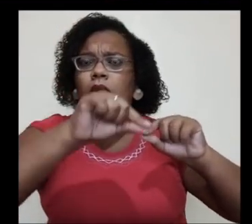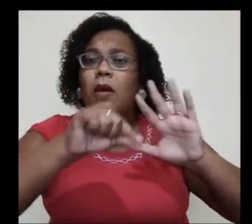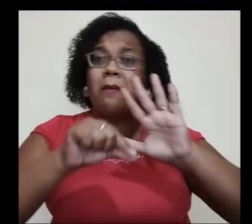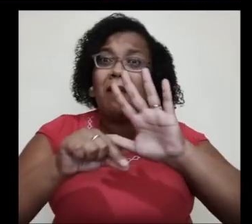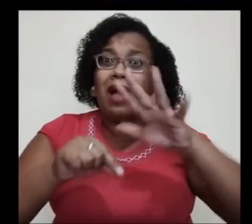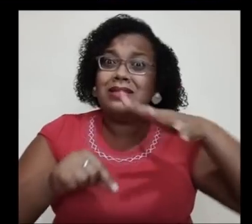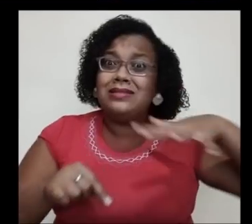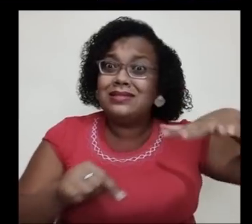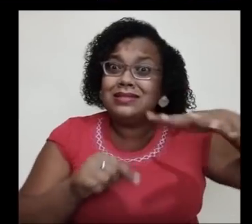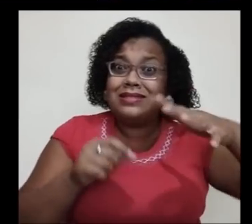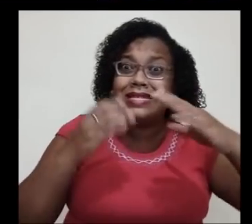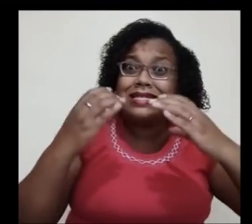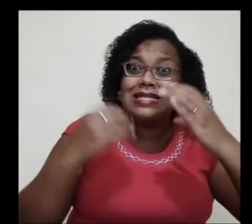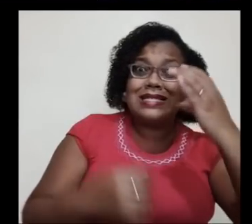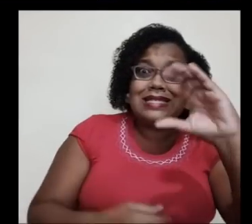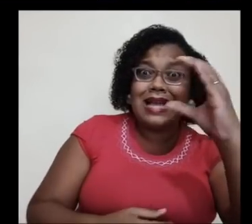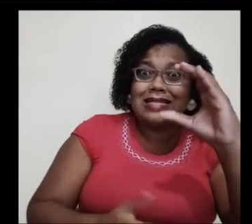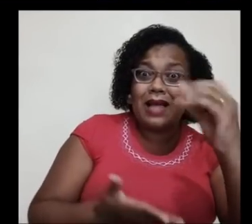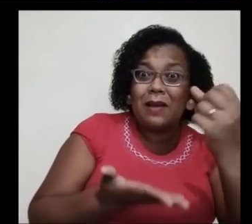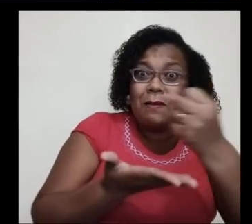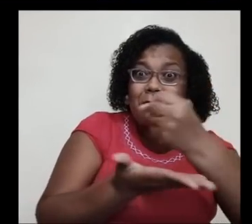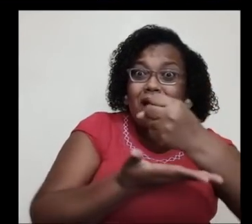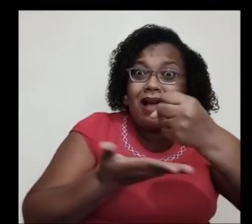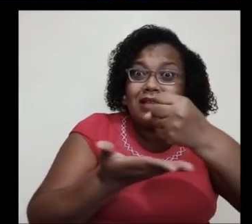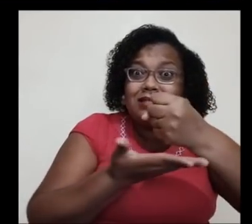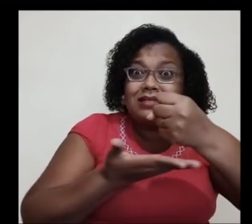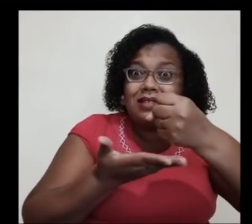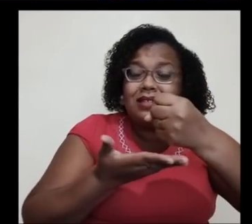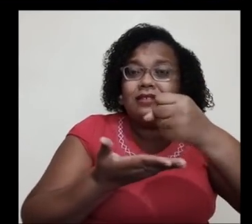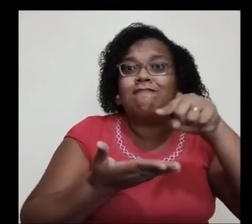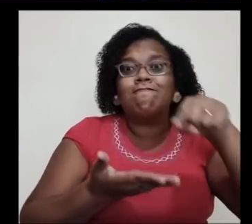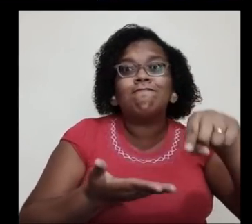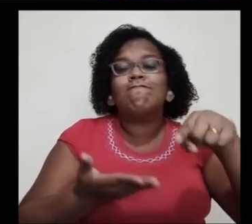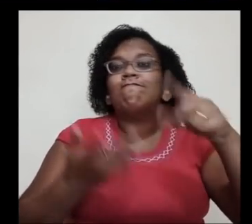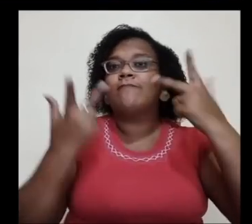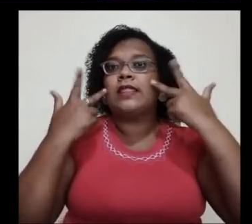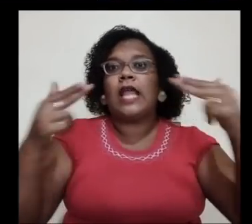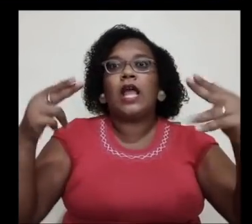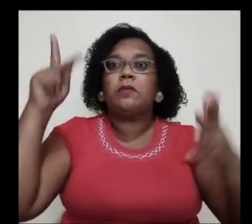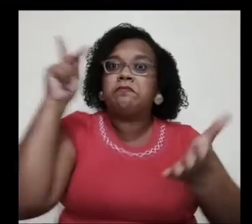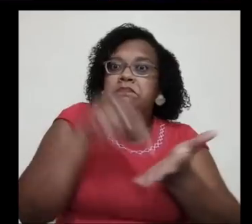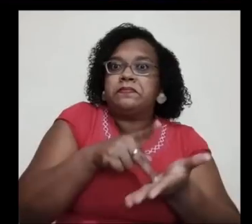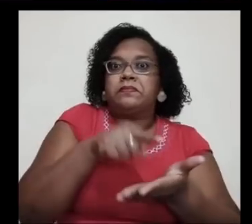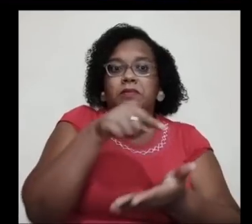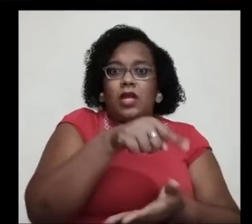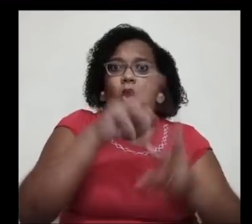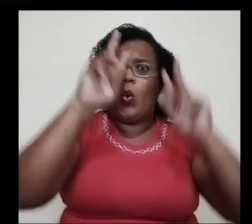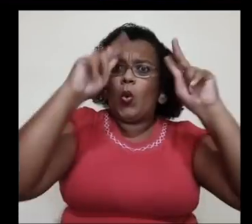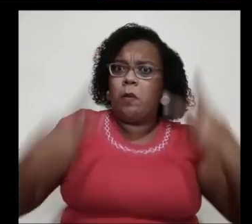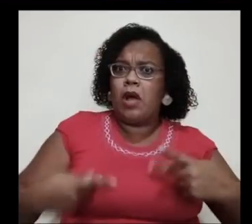dentro, é uma área abrangente e transversal. Portanto, não faz sentido você eleger áreas prioritárias